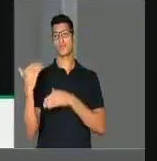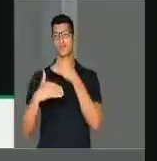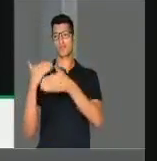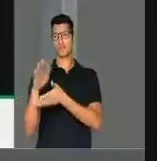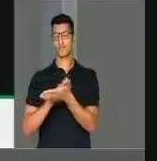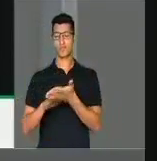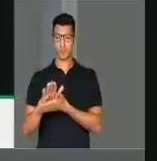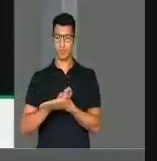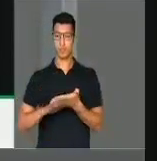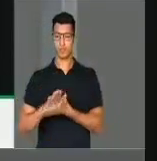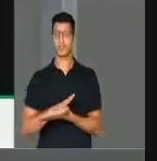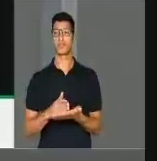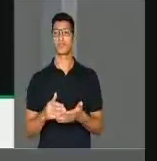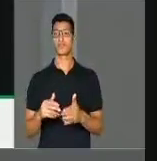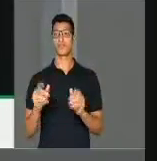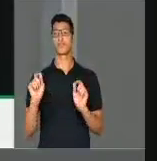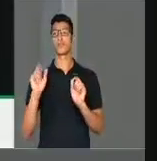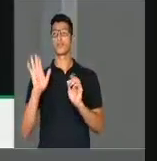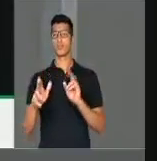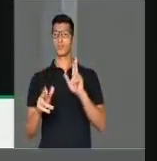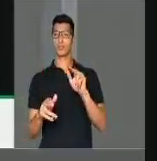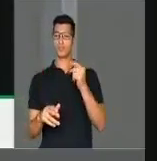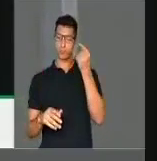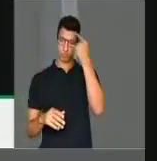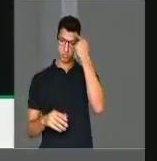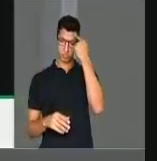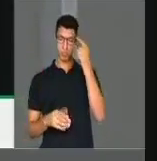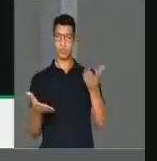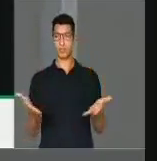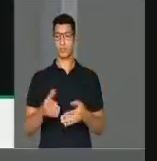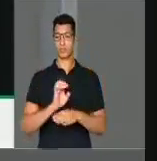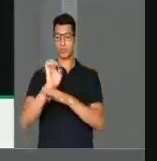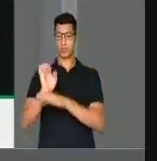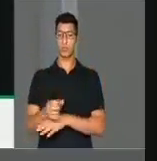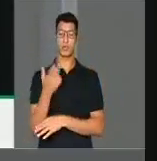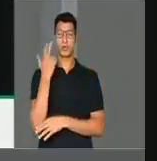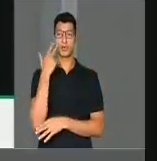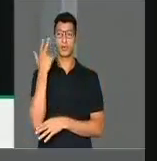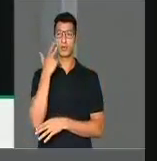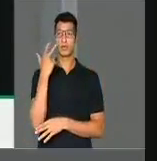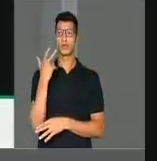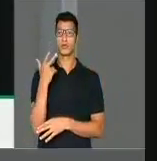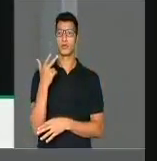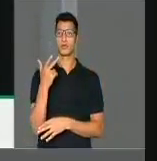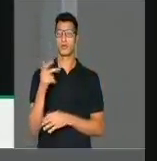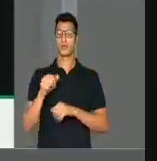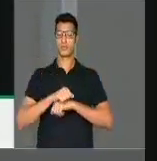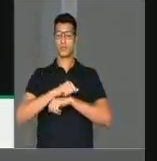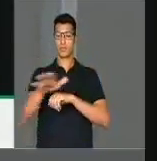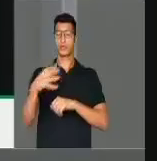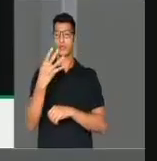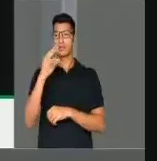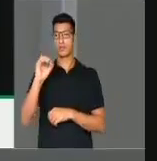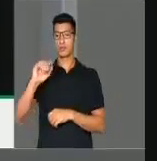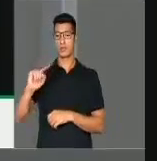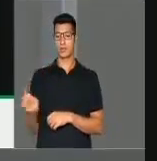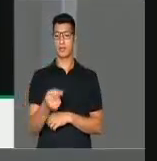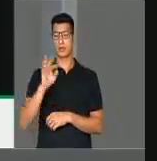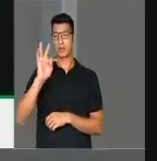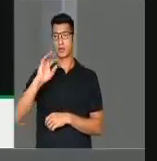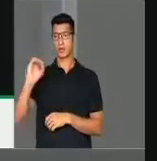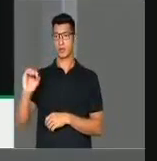se desenvolvem, quer dizer, quem jamais pensou que hoje o estado do Ceará, né, exporte 40